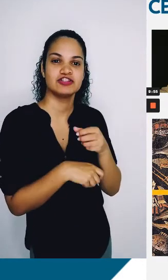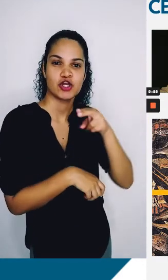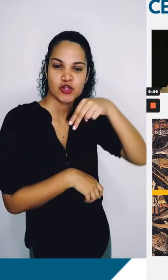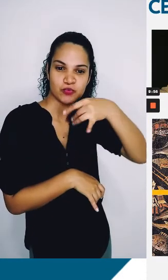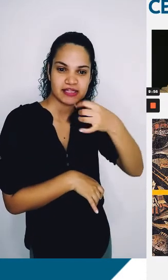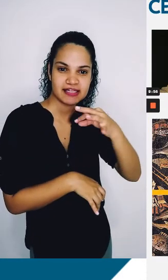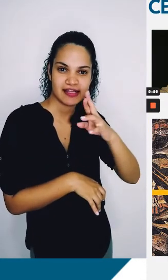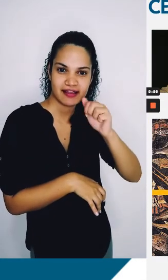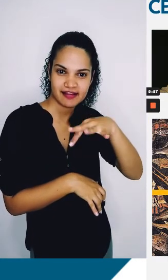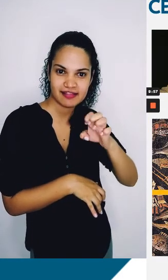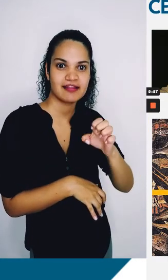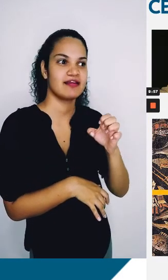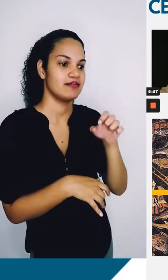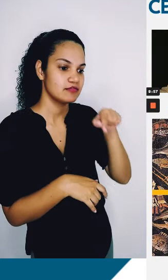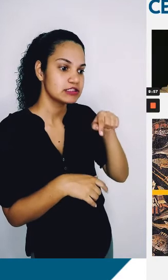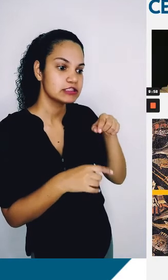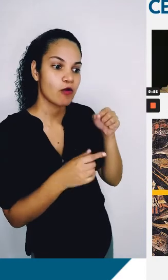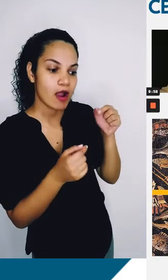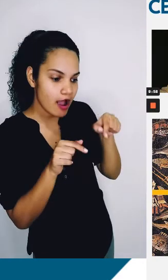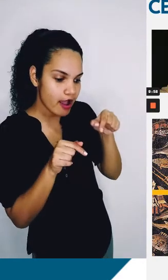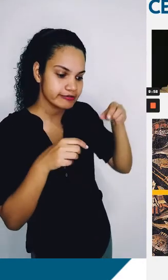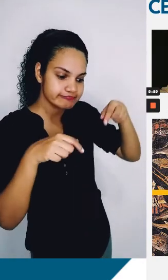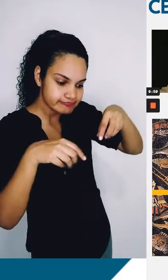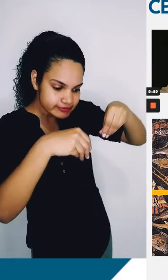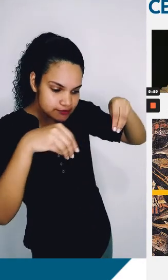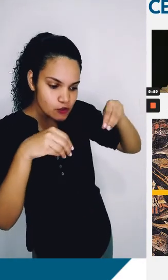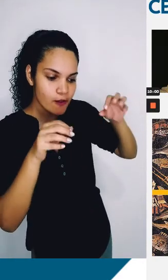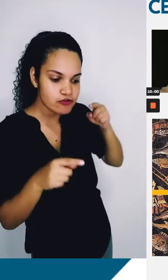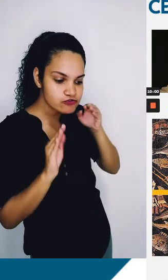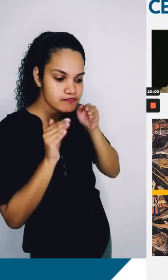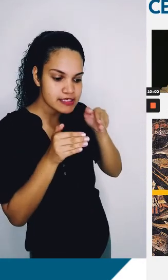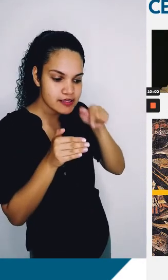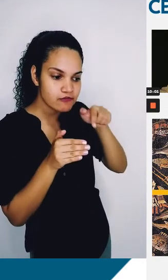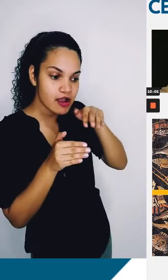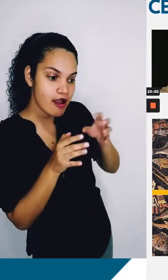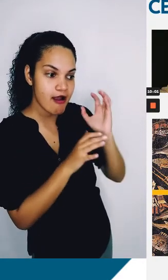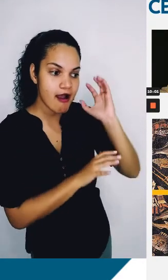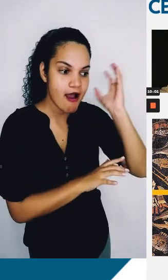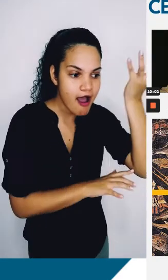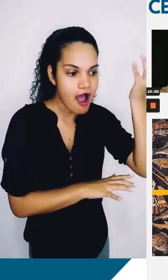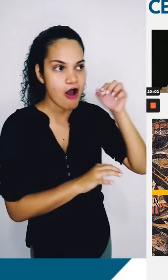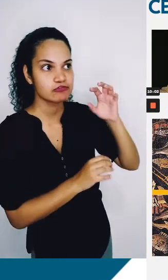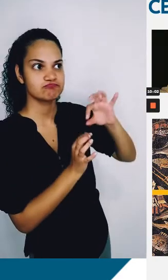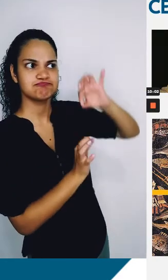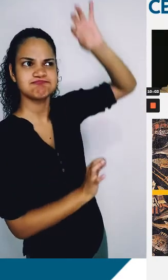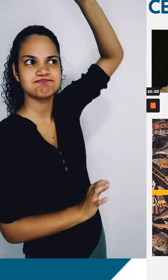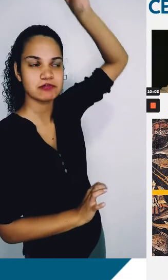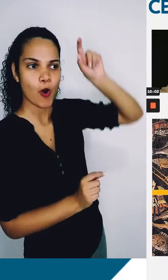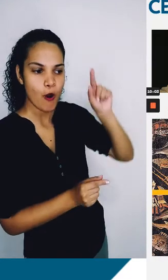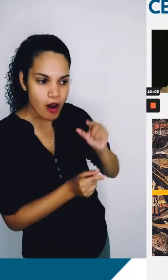de nutrientes, por exemplo, aquilo permite um determinado tipo de vegetação se desenvolver ali, né? Árvores maiores, árvores